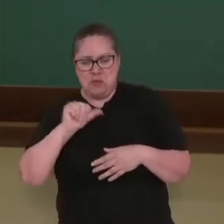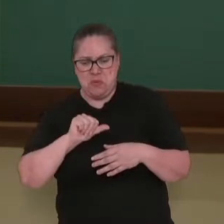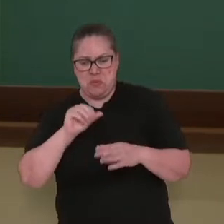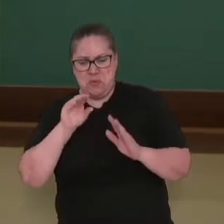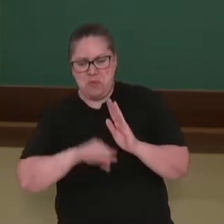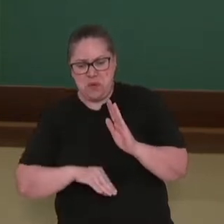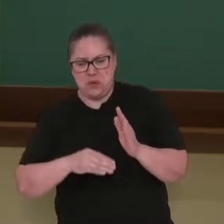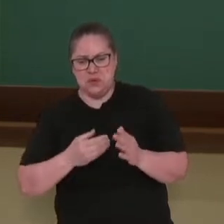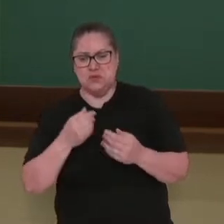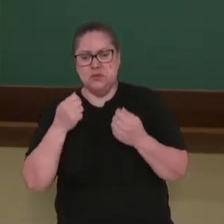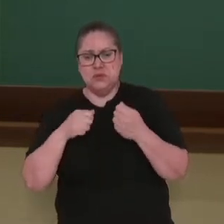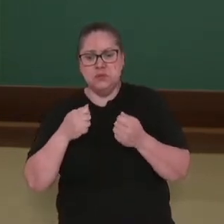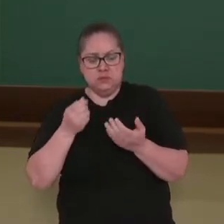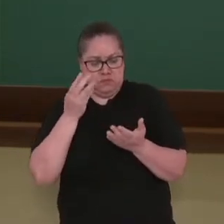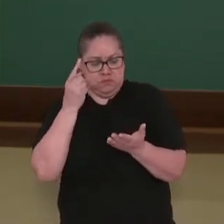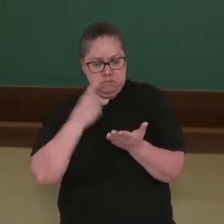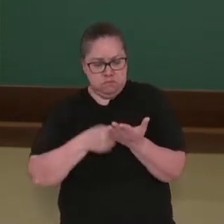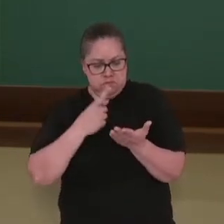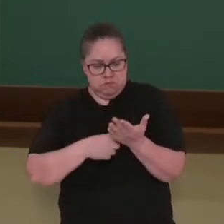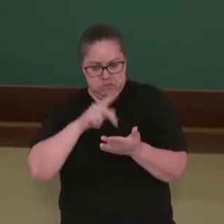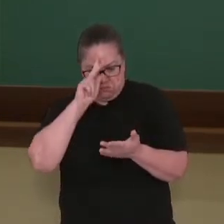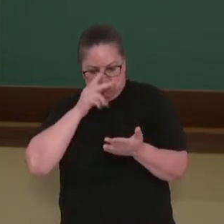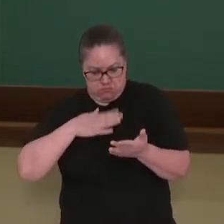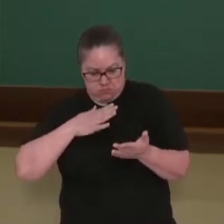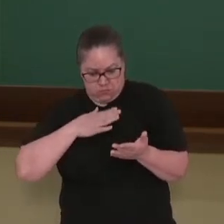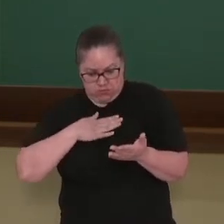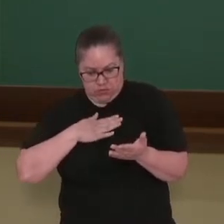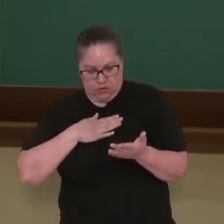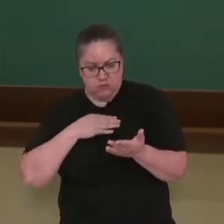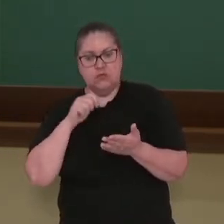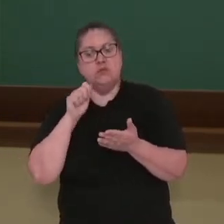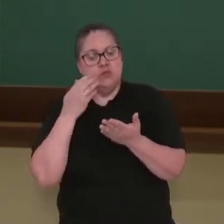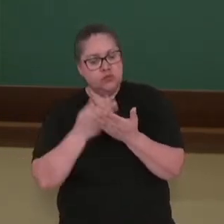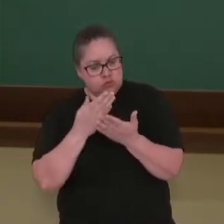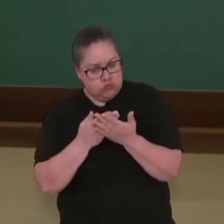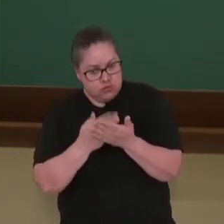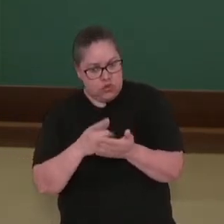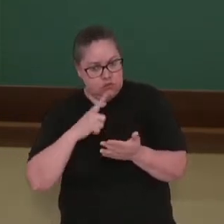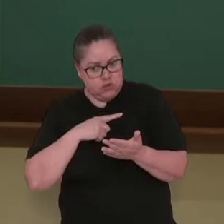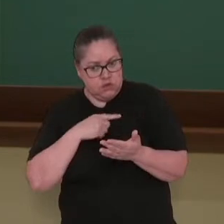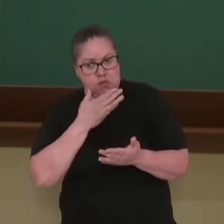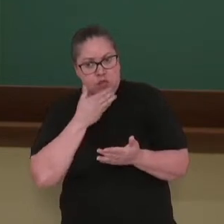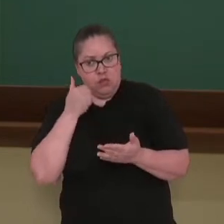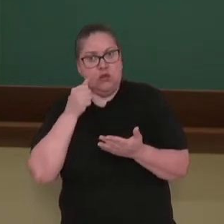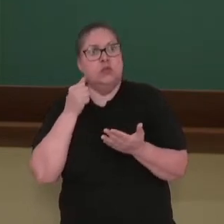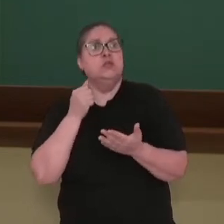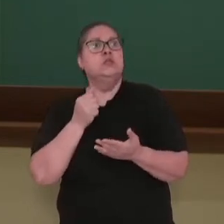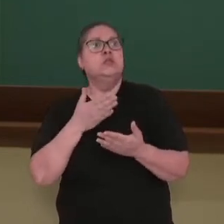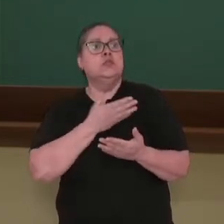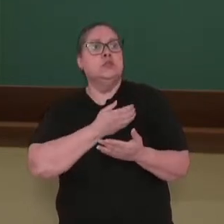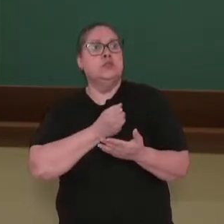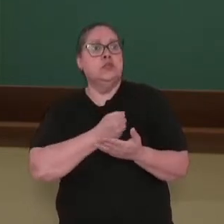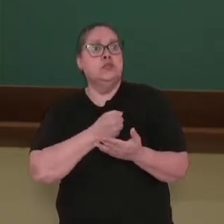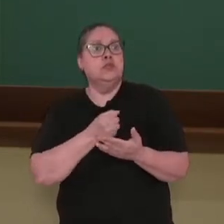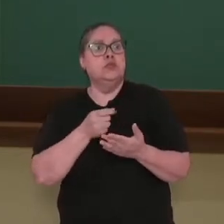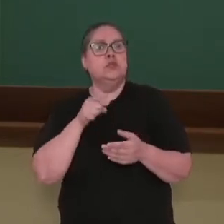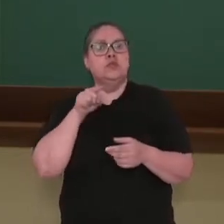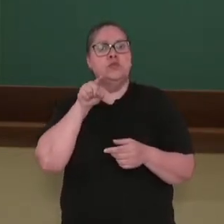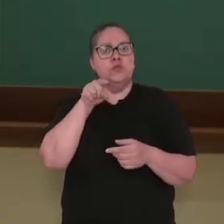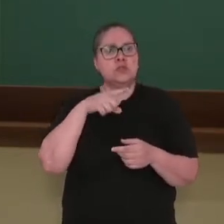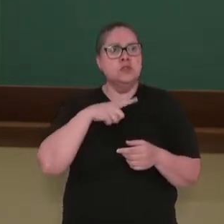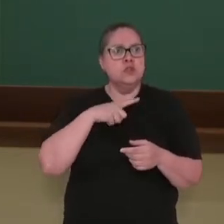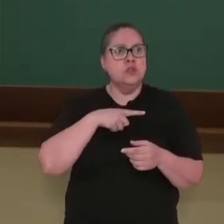assume esse compromisso e muitas vezes a gente não cumpre com ele, né? Você tem ou costuma assumir